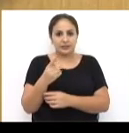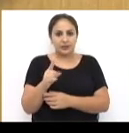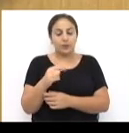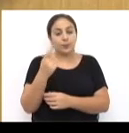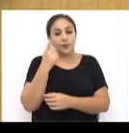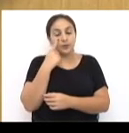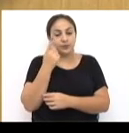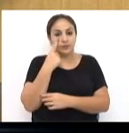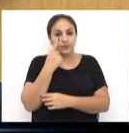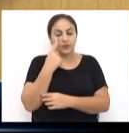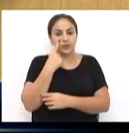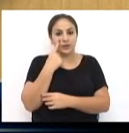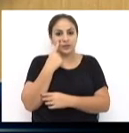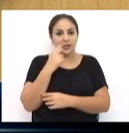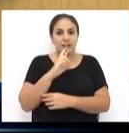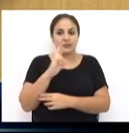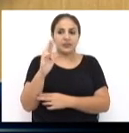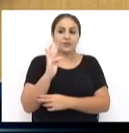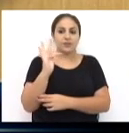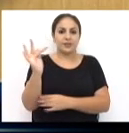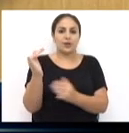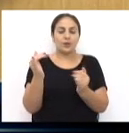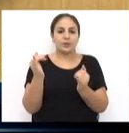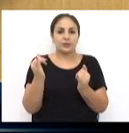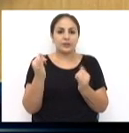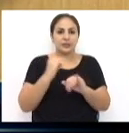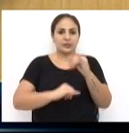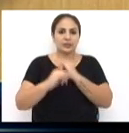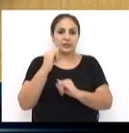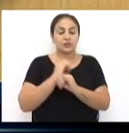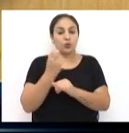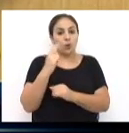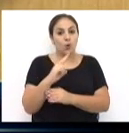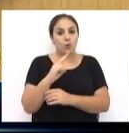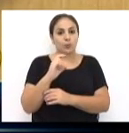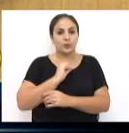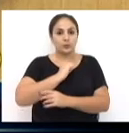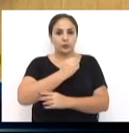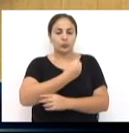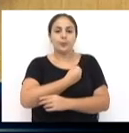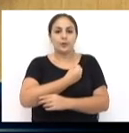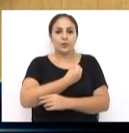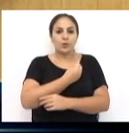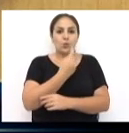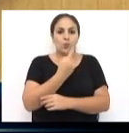deverá acessar a página da Receita na internet ou ligar para o Receita Fone no número